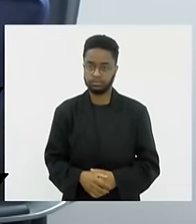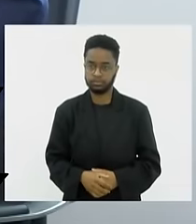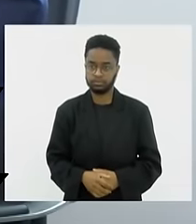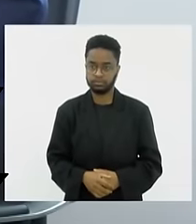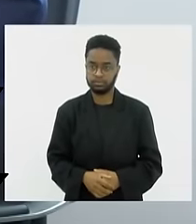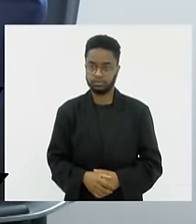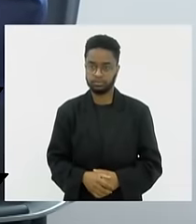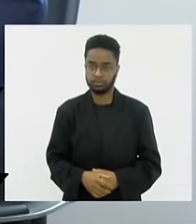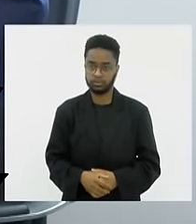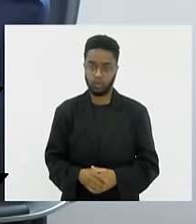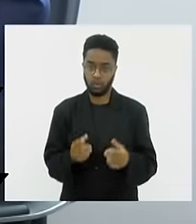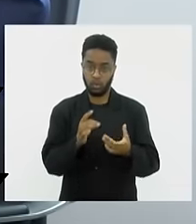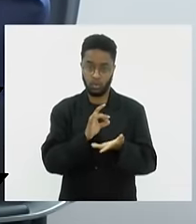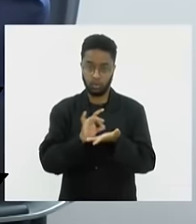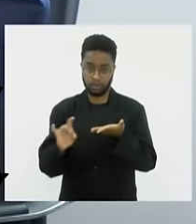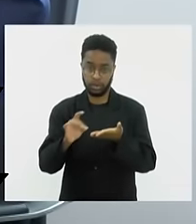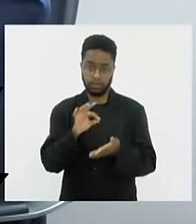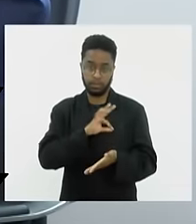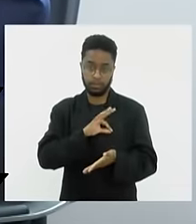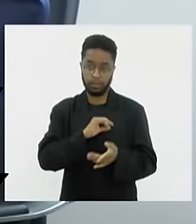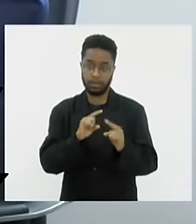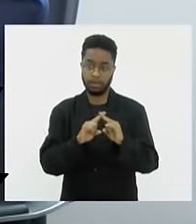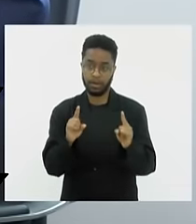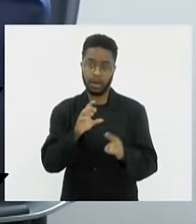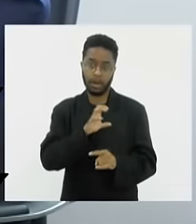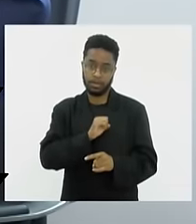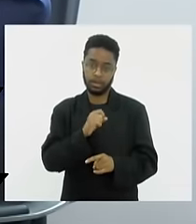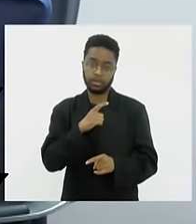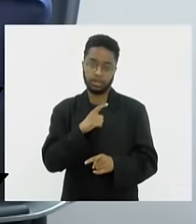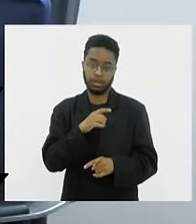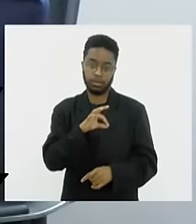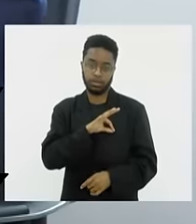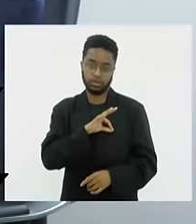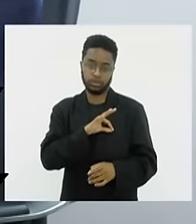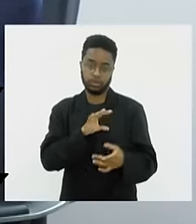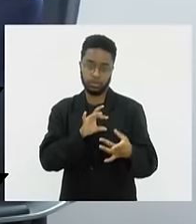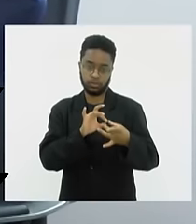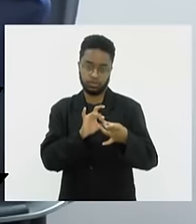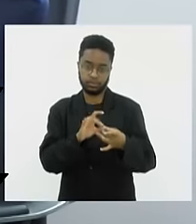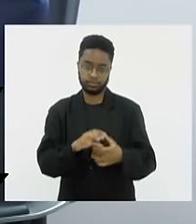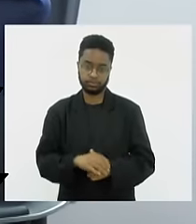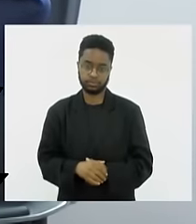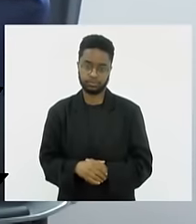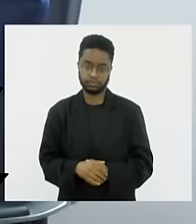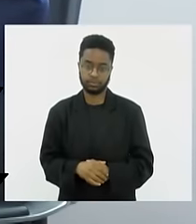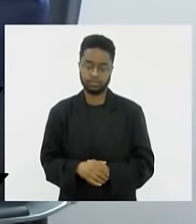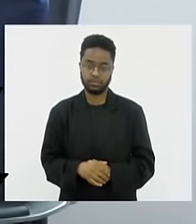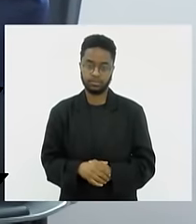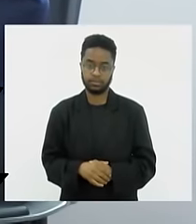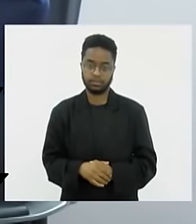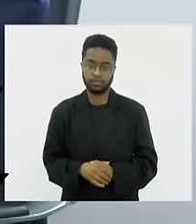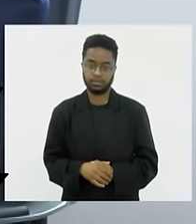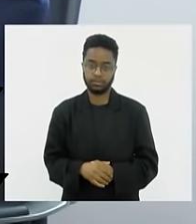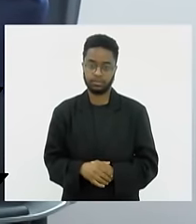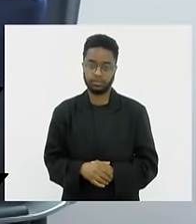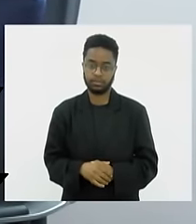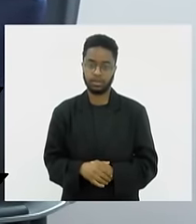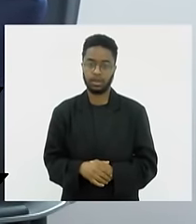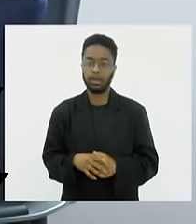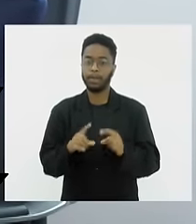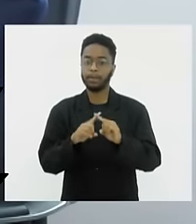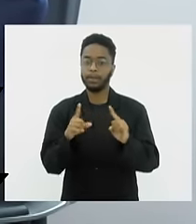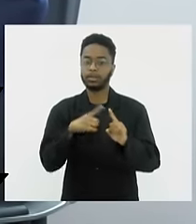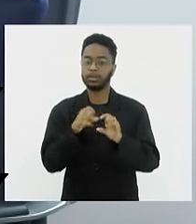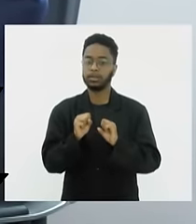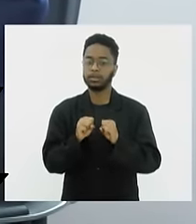Eles odeiam a polícia, mas esses deputados adoram ter um policial a tiracolo. Agora, a questão é que, com toda a